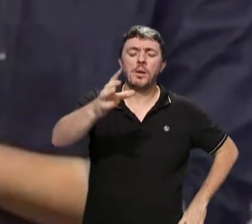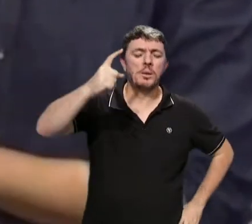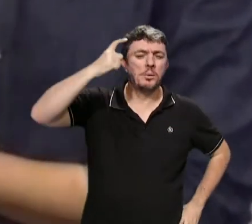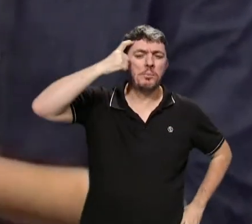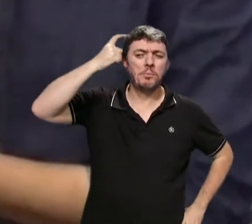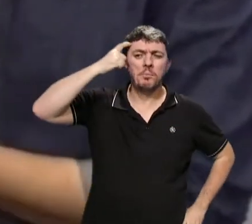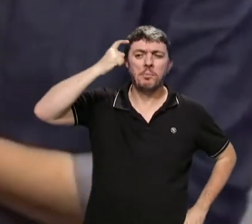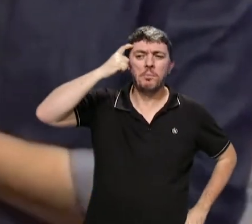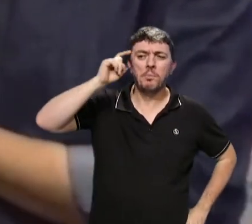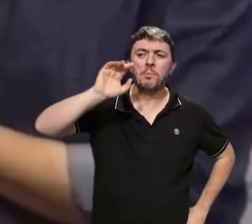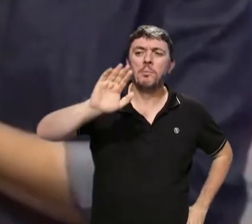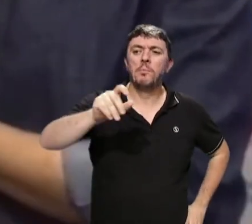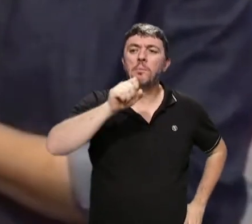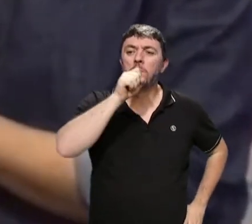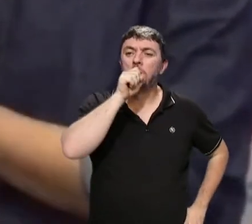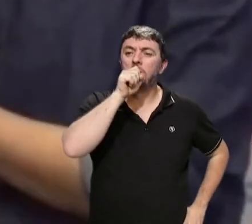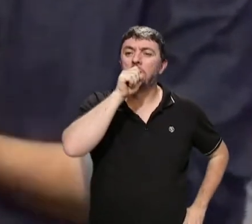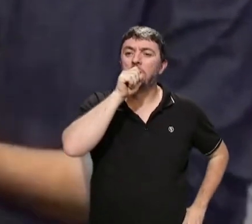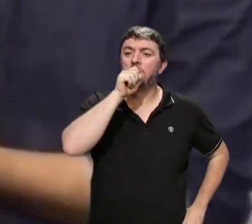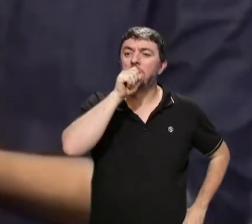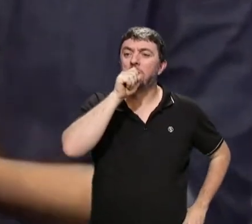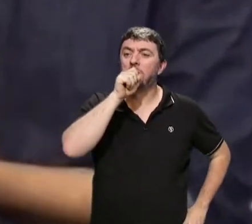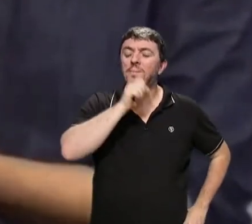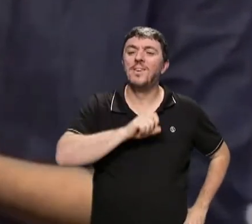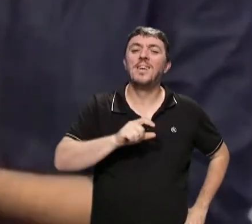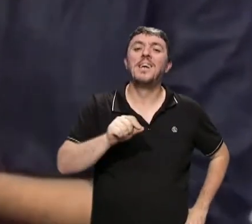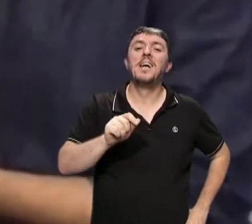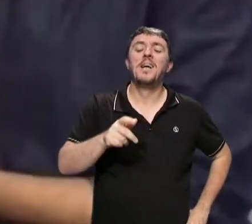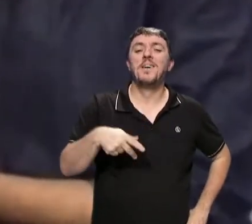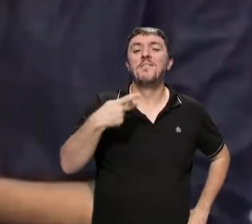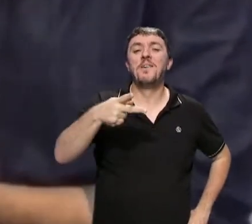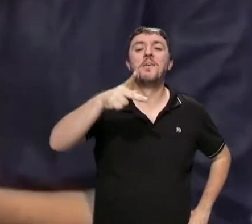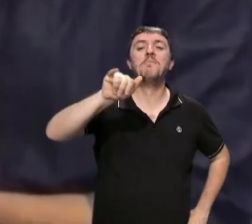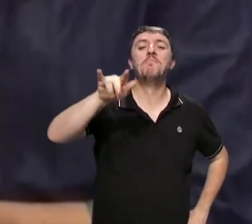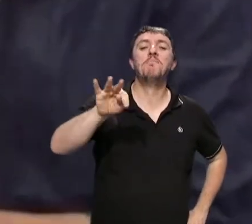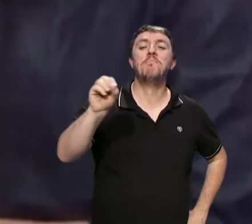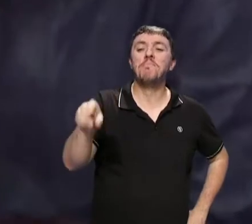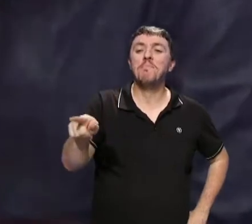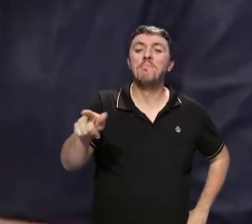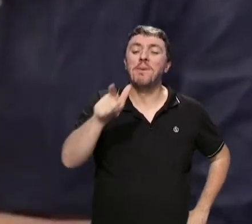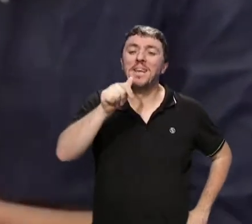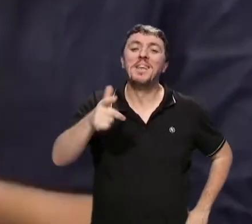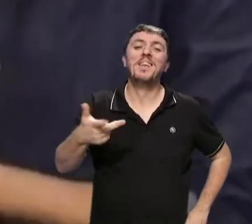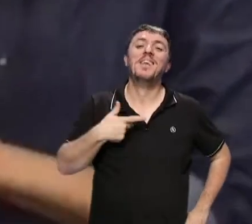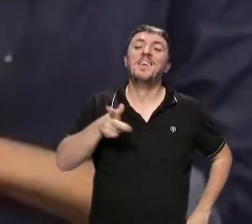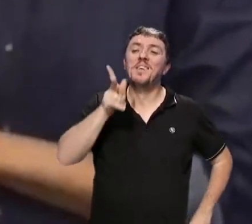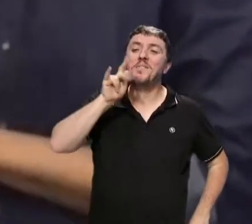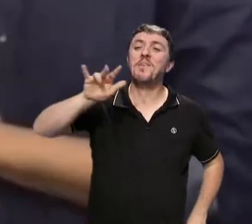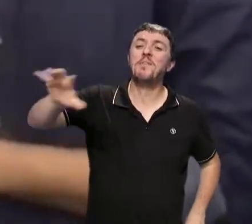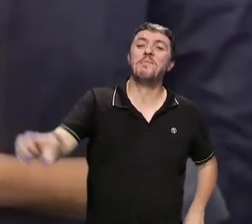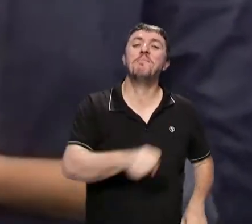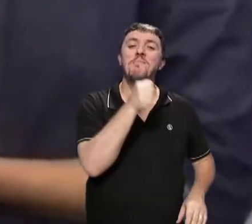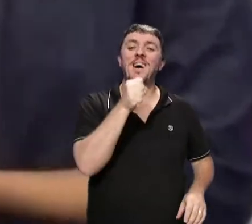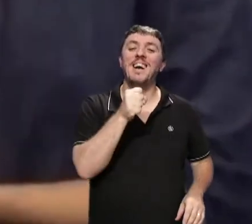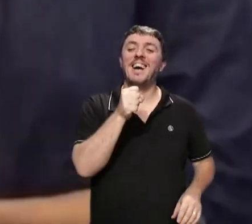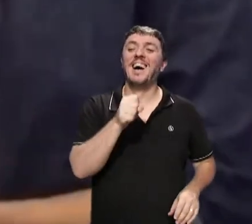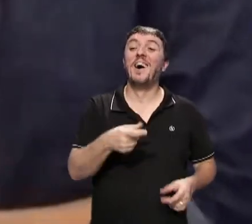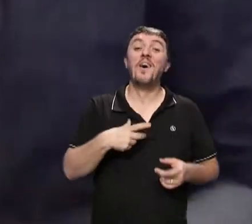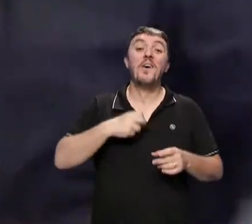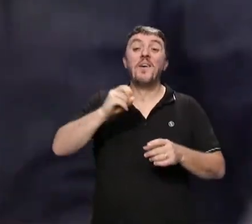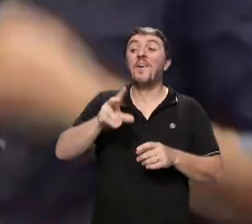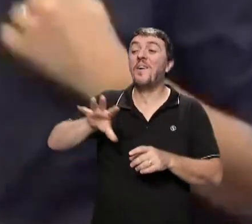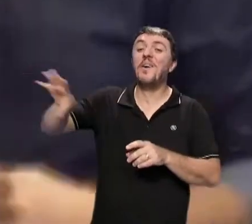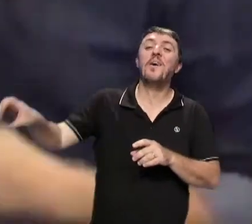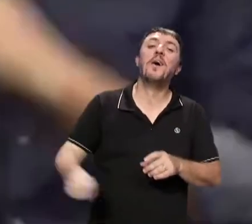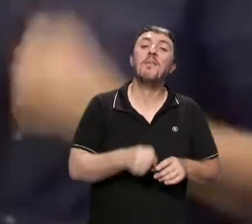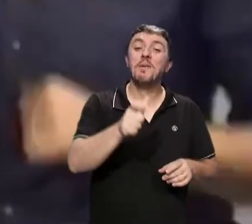música, você roubou o pinto do meu pai, roubei o pinto dele, gente, sai essa nota, Calabresa rouba pinto do Porchat,